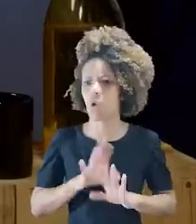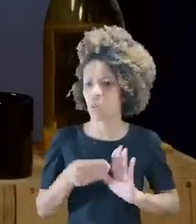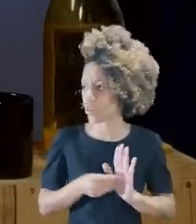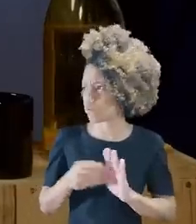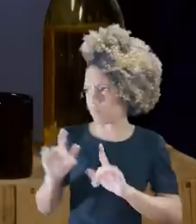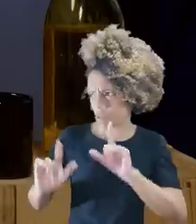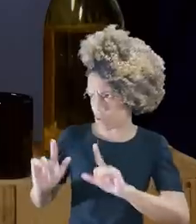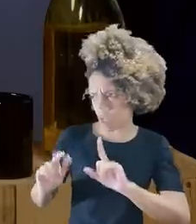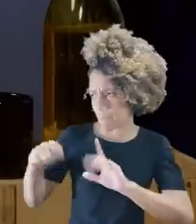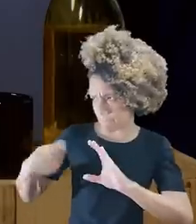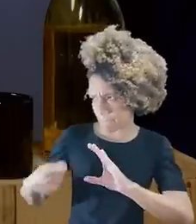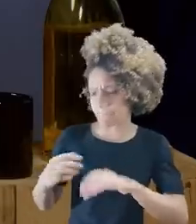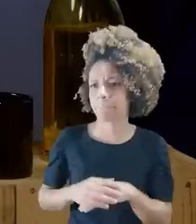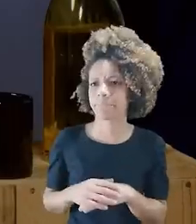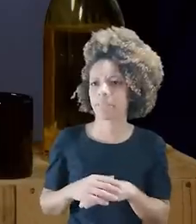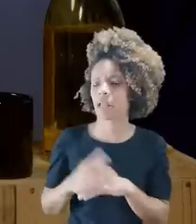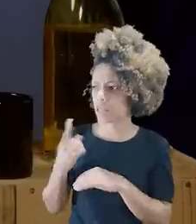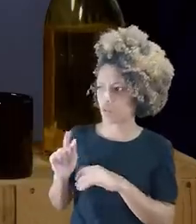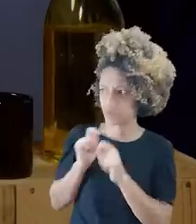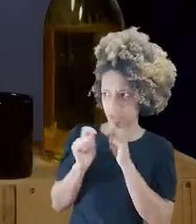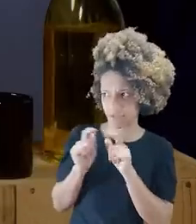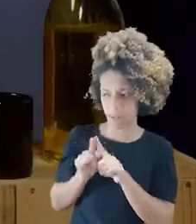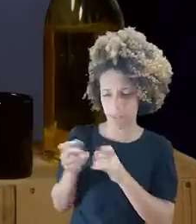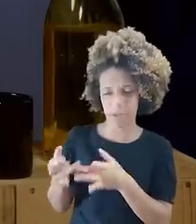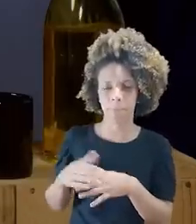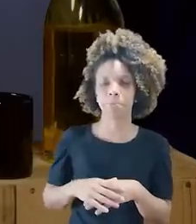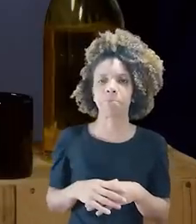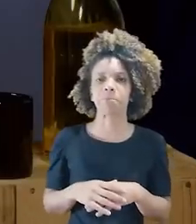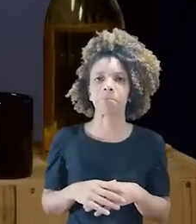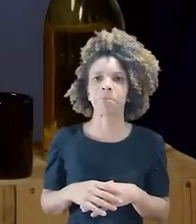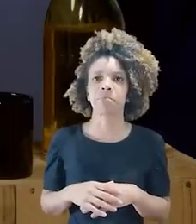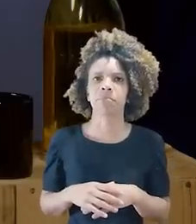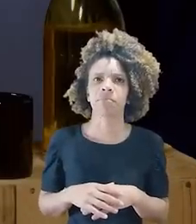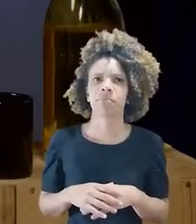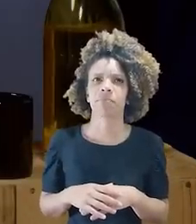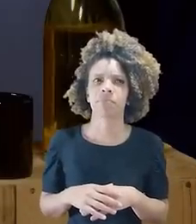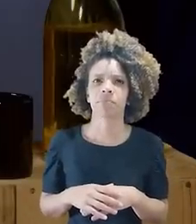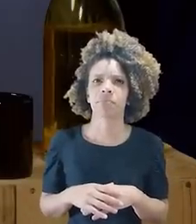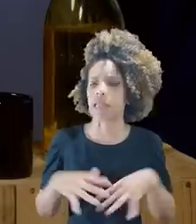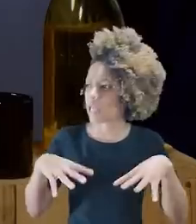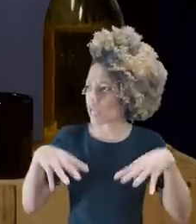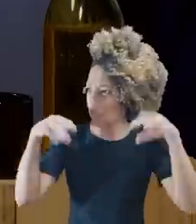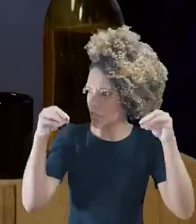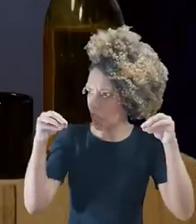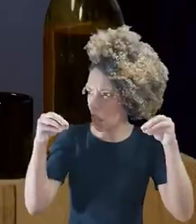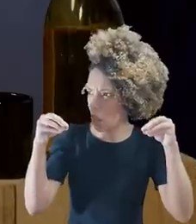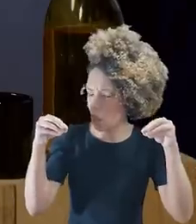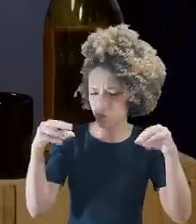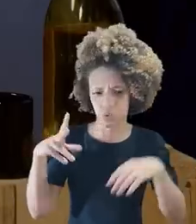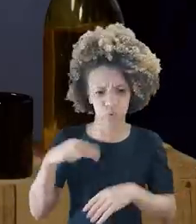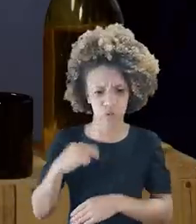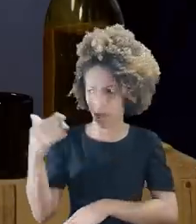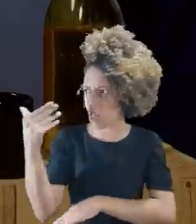Portugal eu até falei isso né na última entrevista também eh Castelo mas você não tem noção o que que eram aqueles